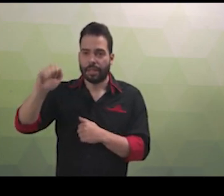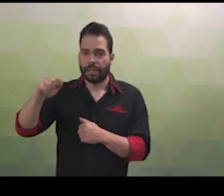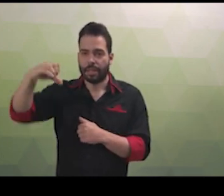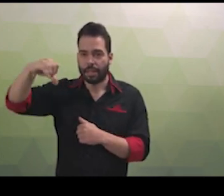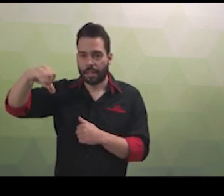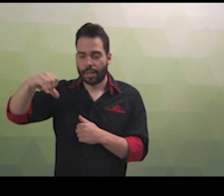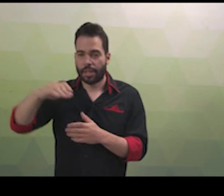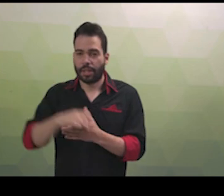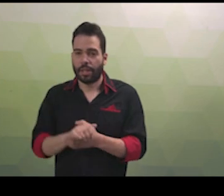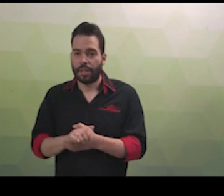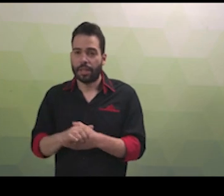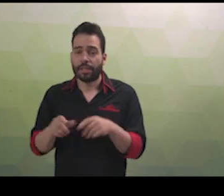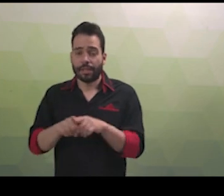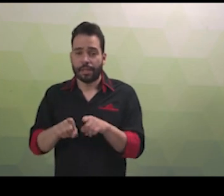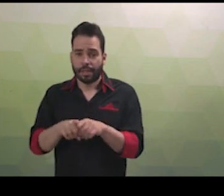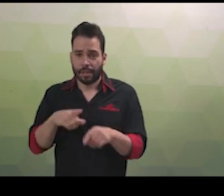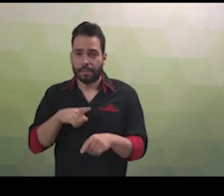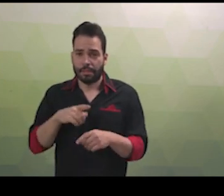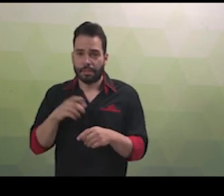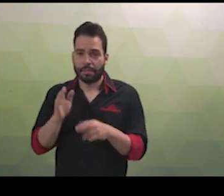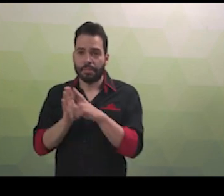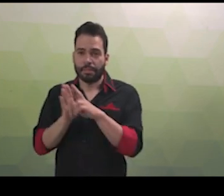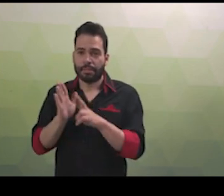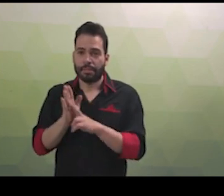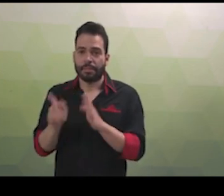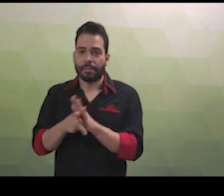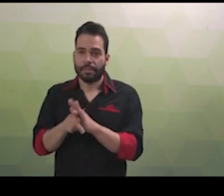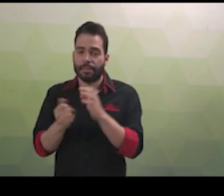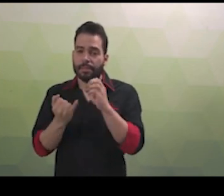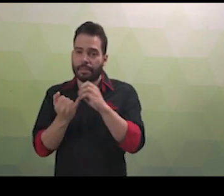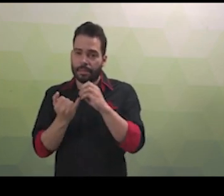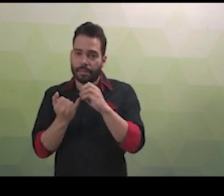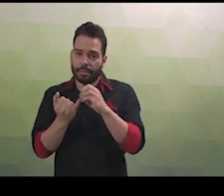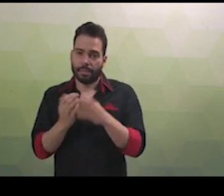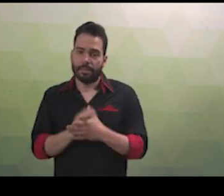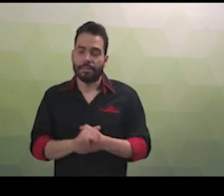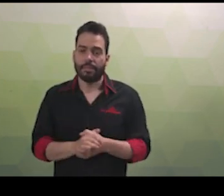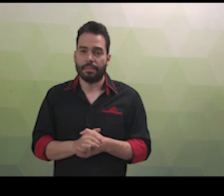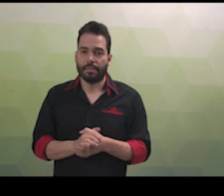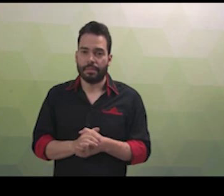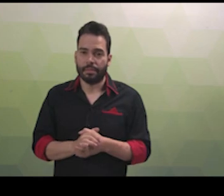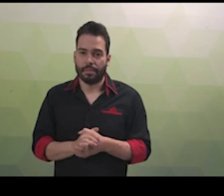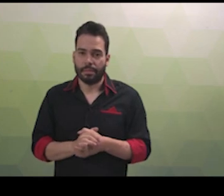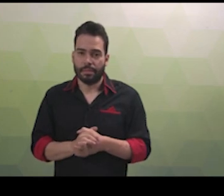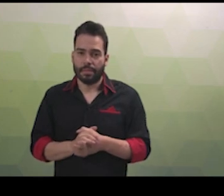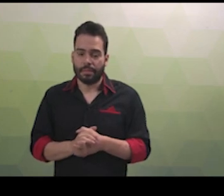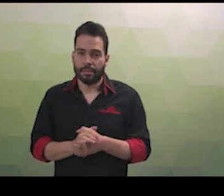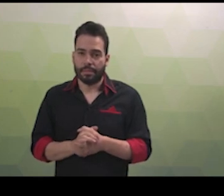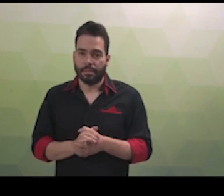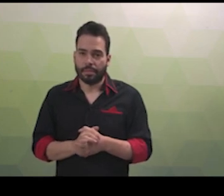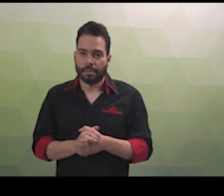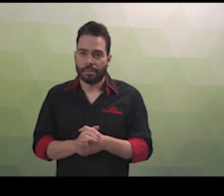de maio de 2017, e ainda o Regulamento de Ações Afirmativas para Ingresso à Educação Profissional